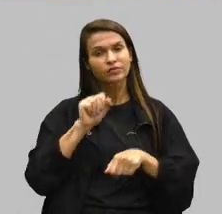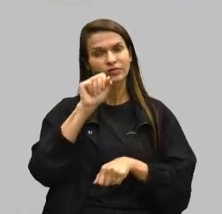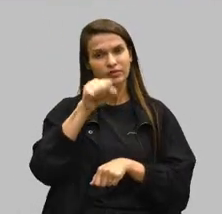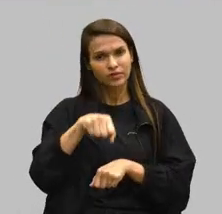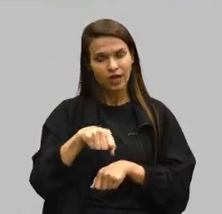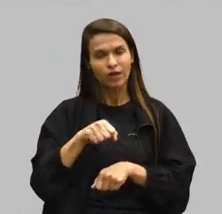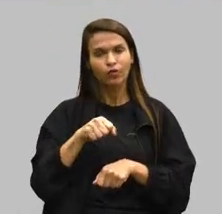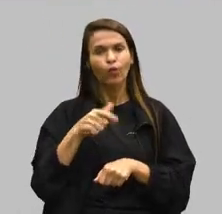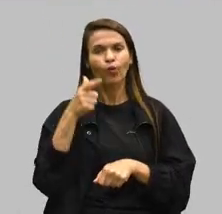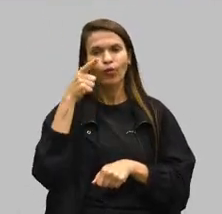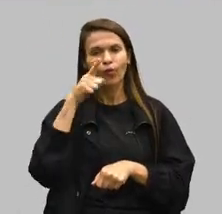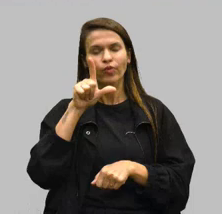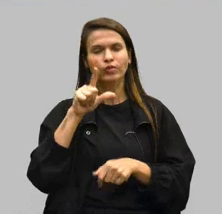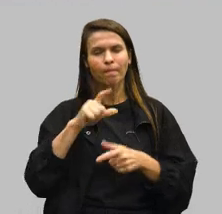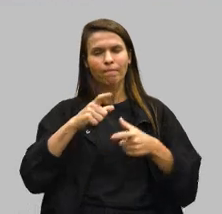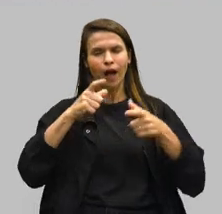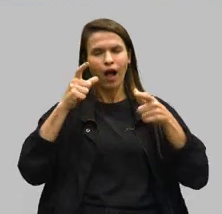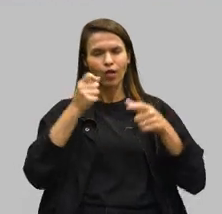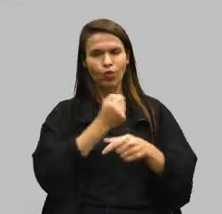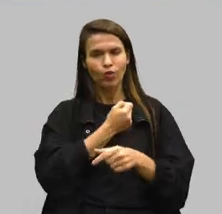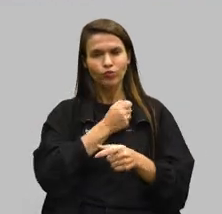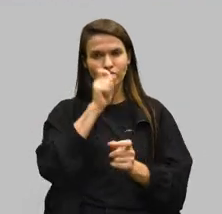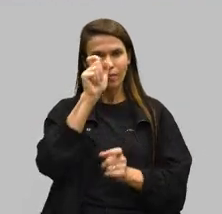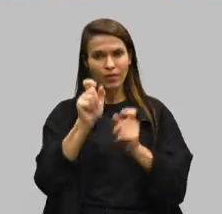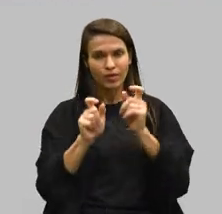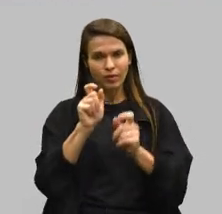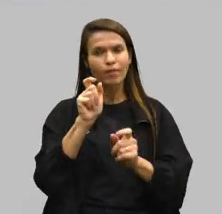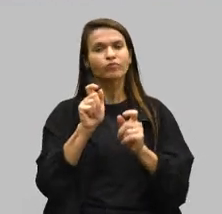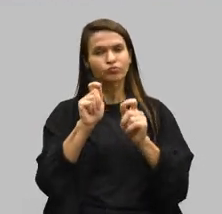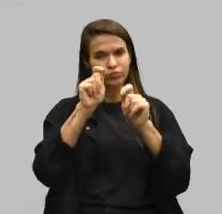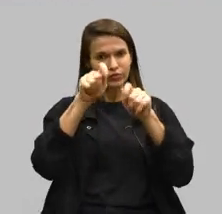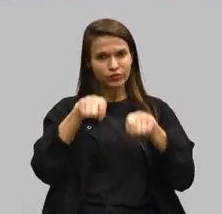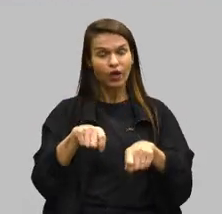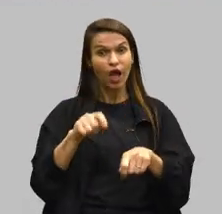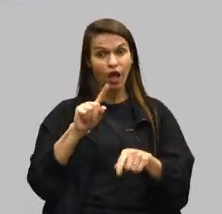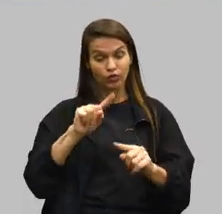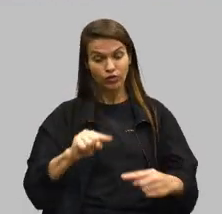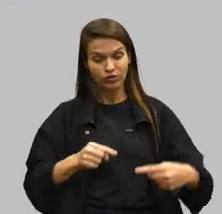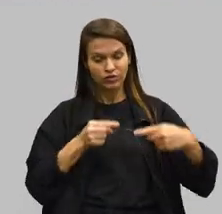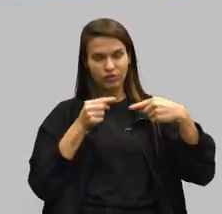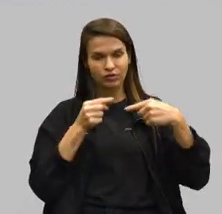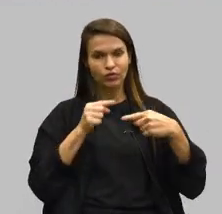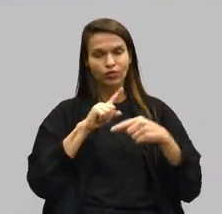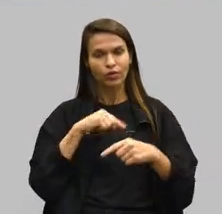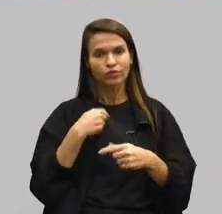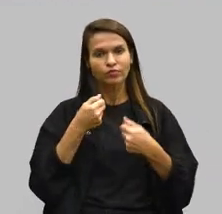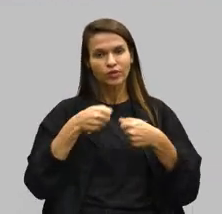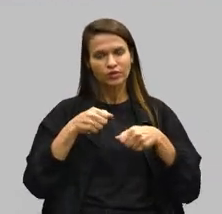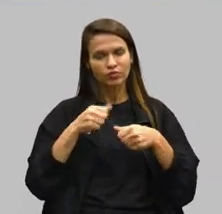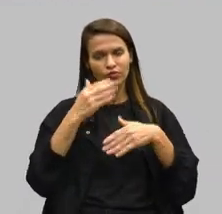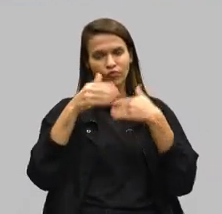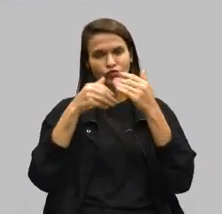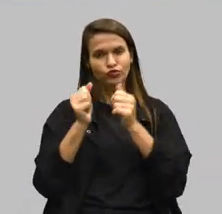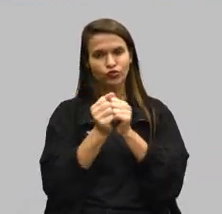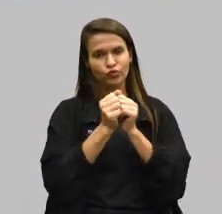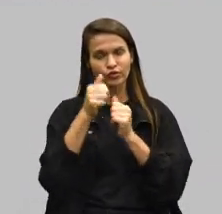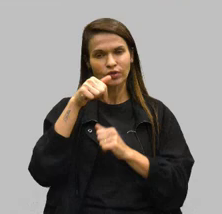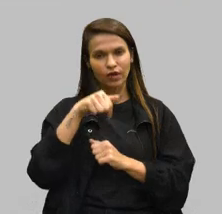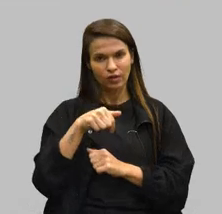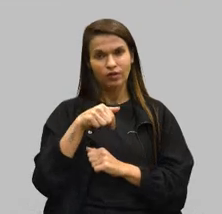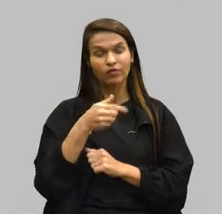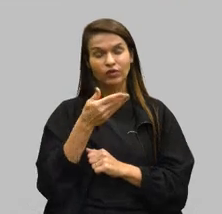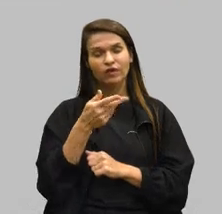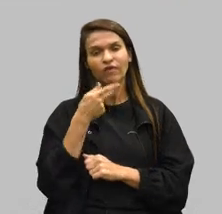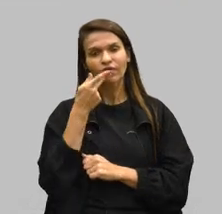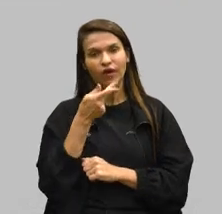alcançar o maior número de pessoas possíveis e esse é o nosso desafio e nós precisamos de construir juntos aqui quando você fala